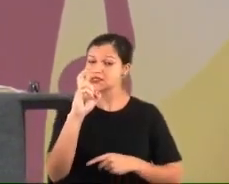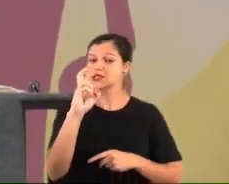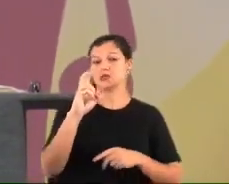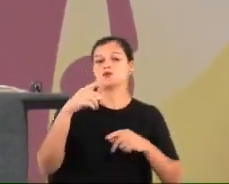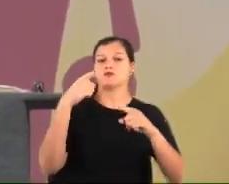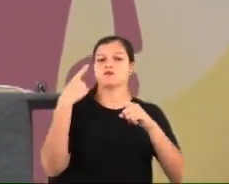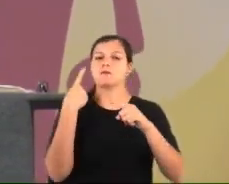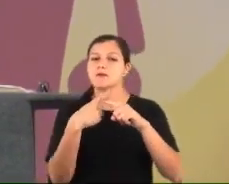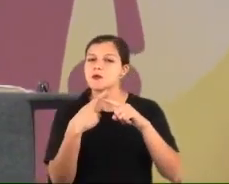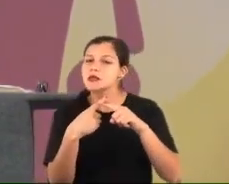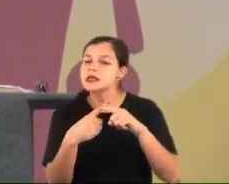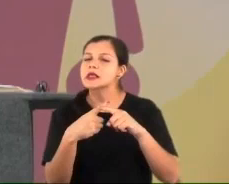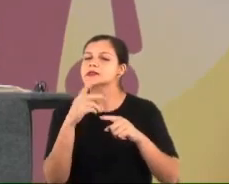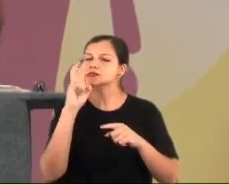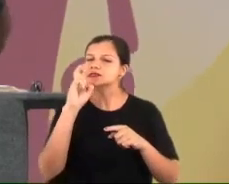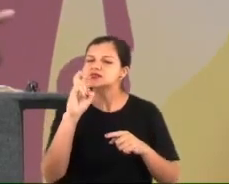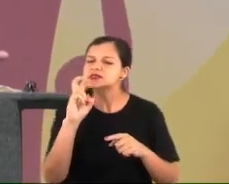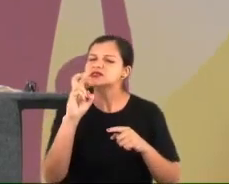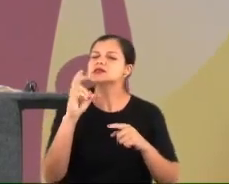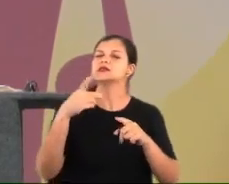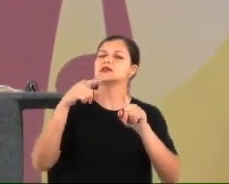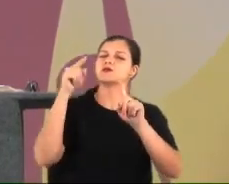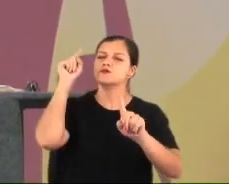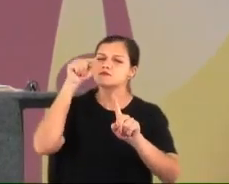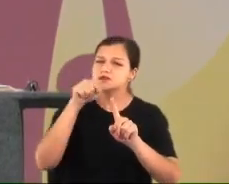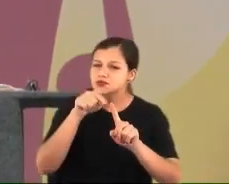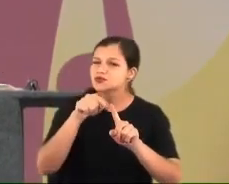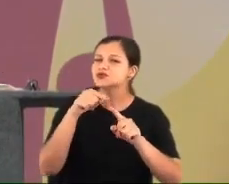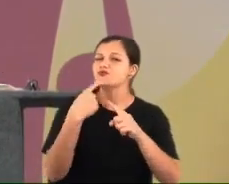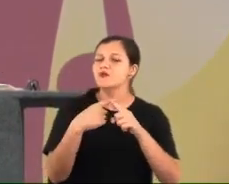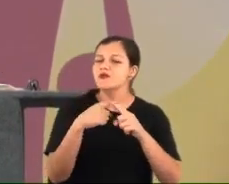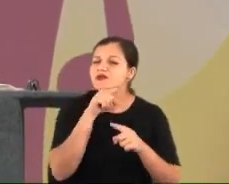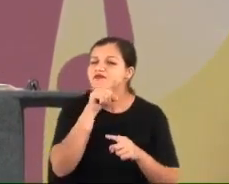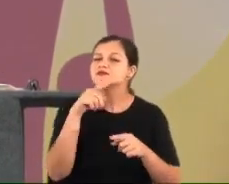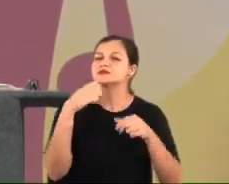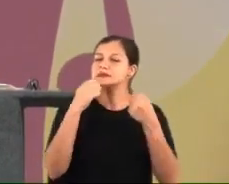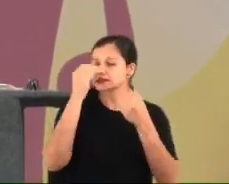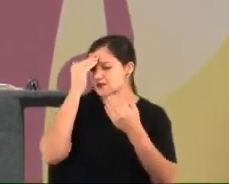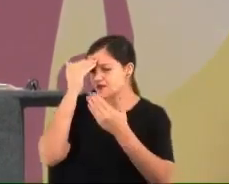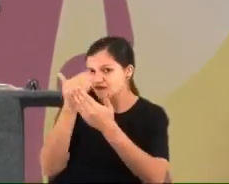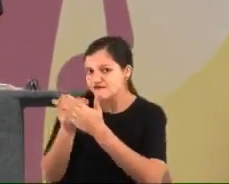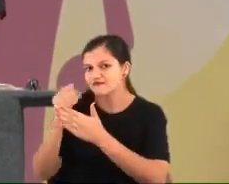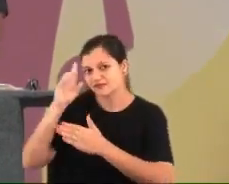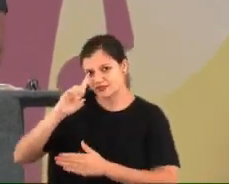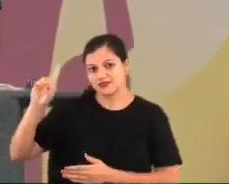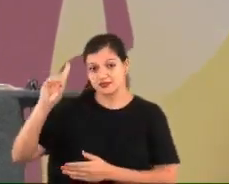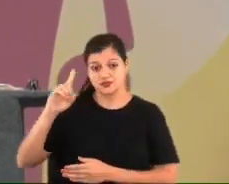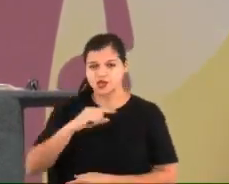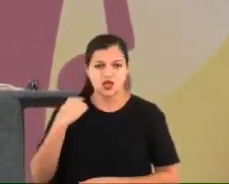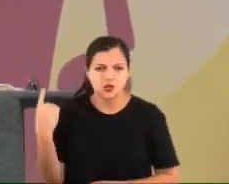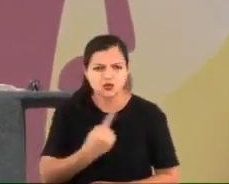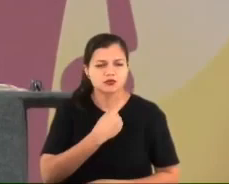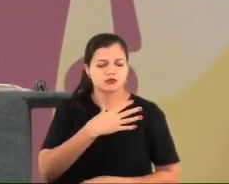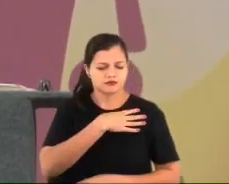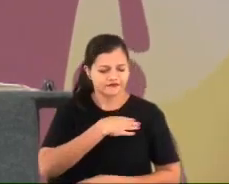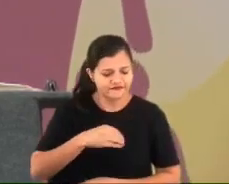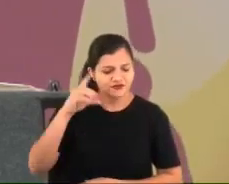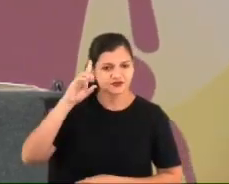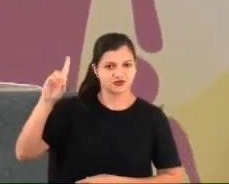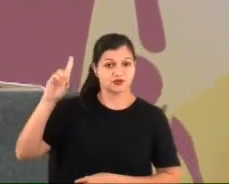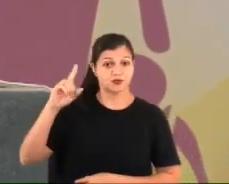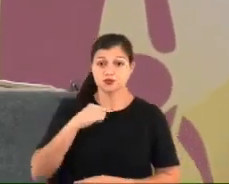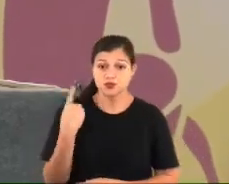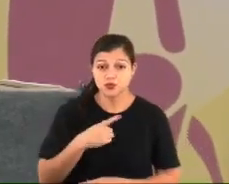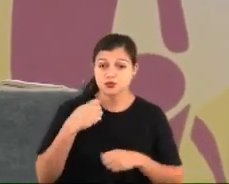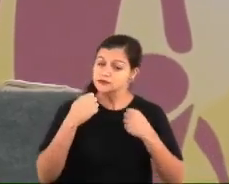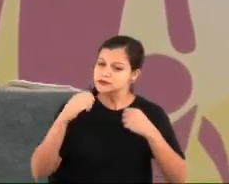outra, é um estudo no Salmo 23. E como filhos de Deus, nós devemos depender